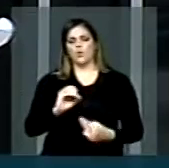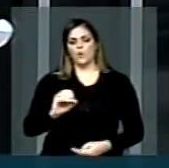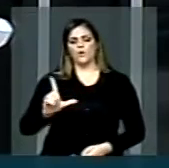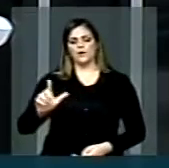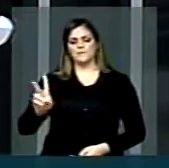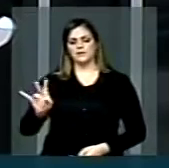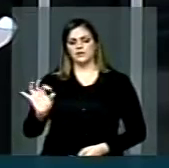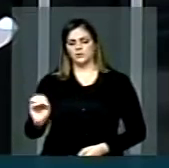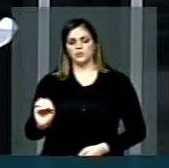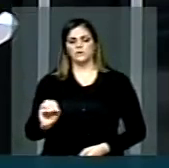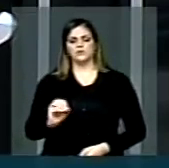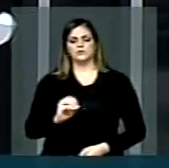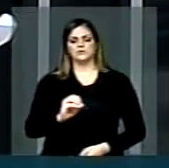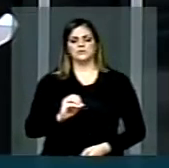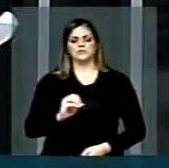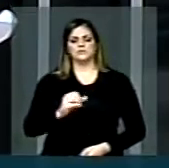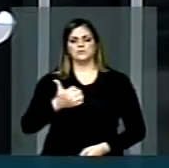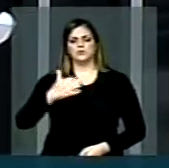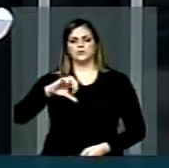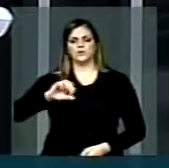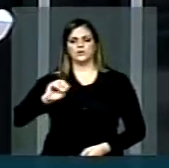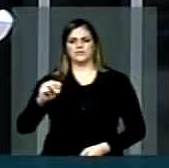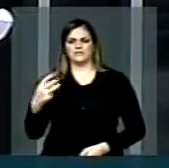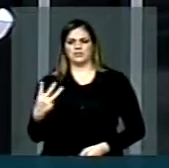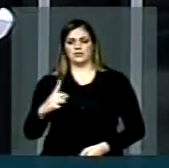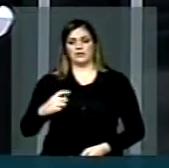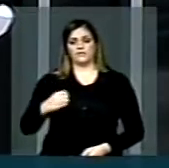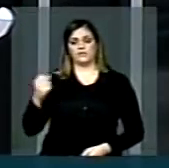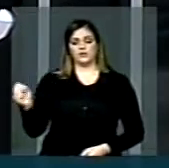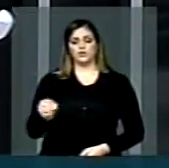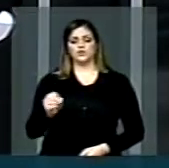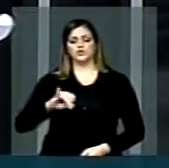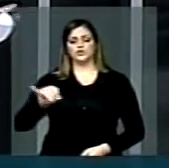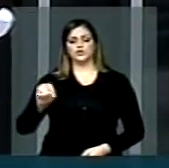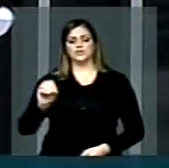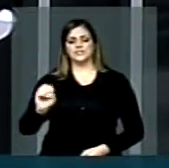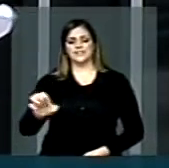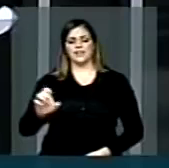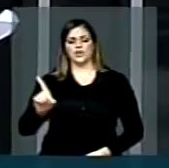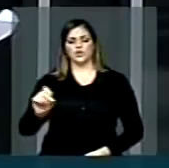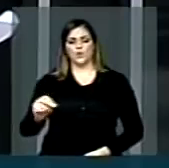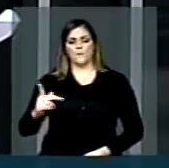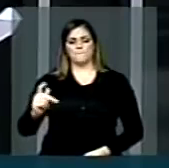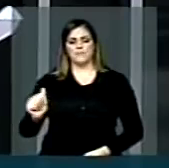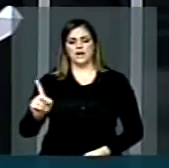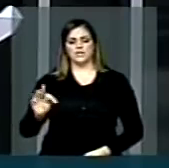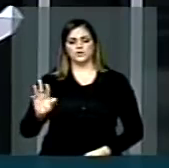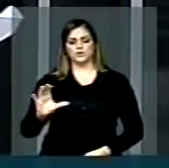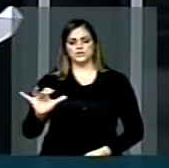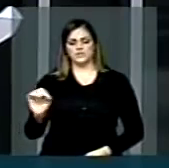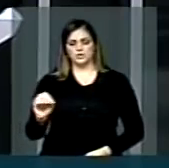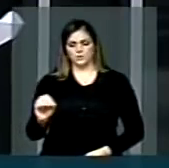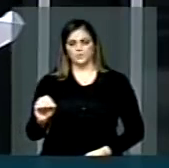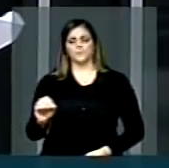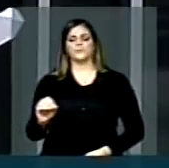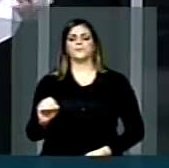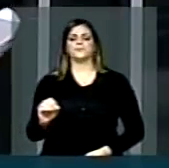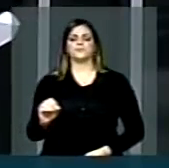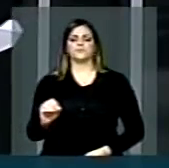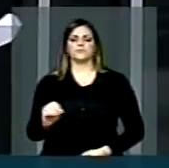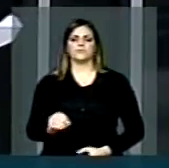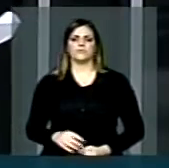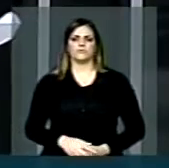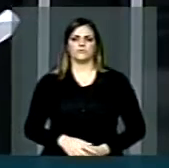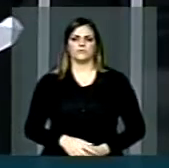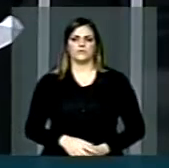janeiro de 1883, com presença de José do Patrocínio, o município de Acarape, administrado hoje pelo companheiro Dr. Franklin, e